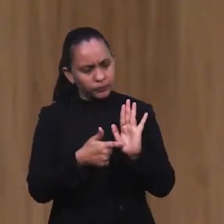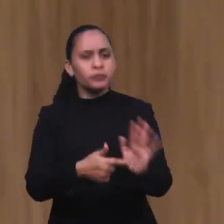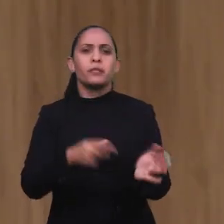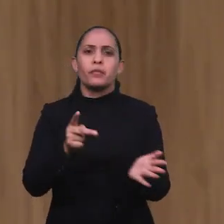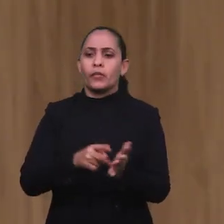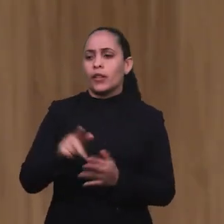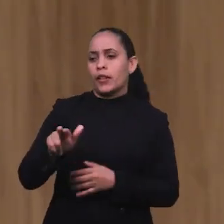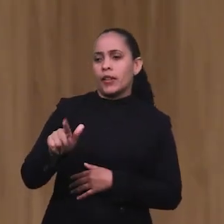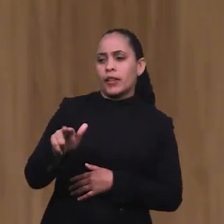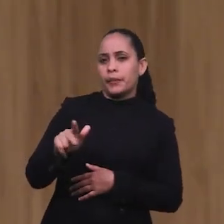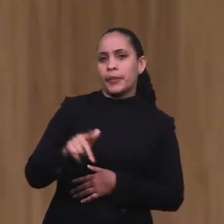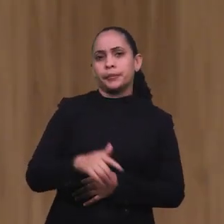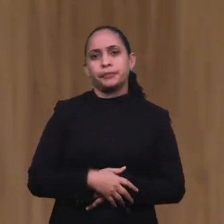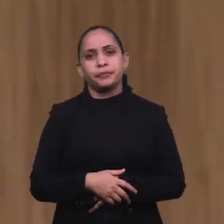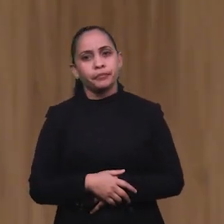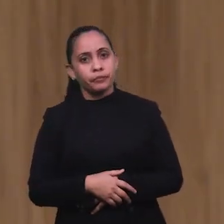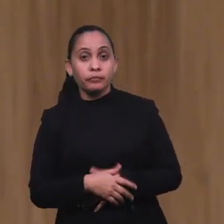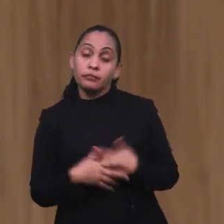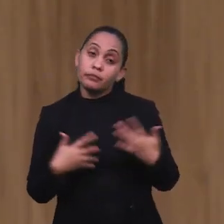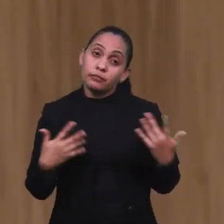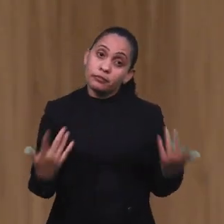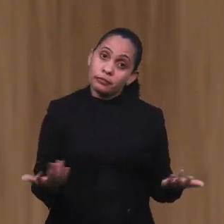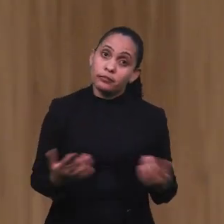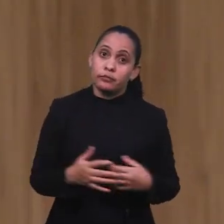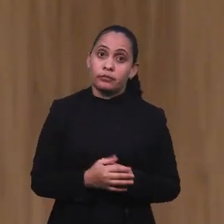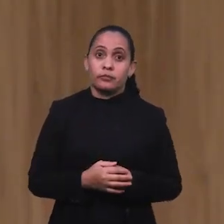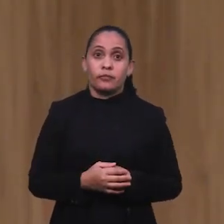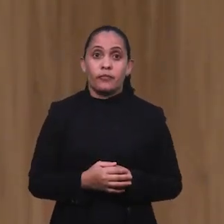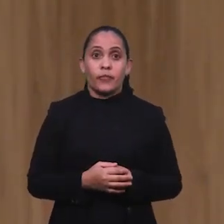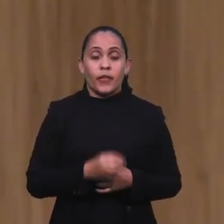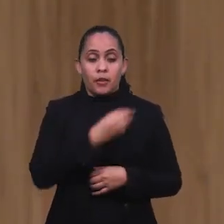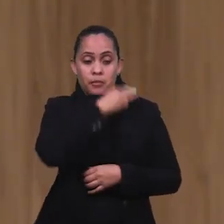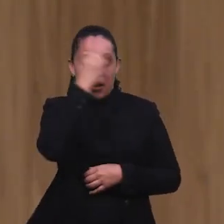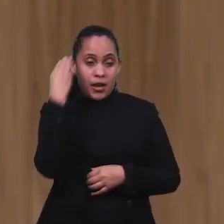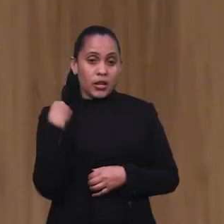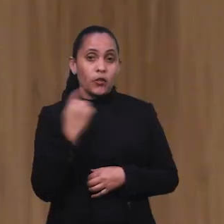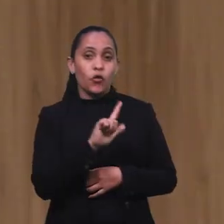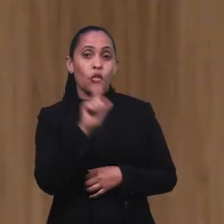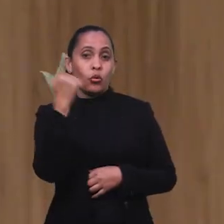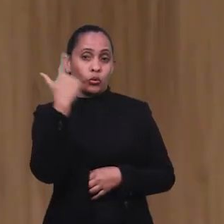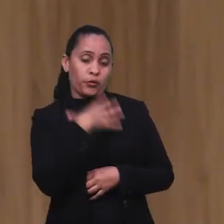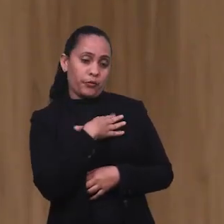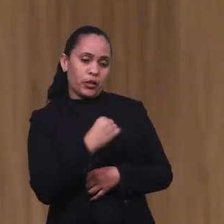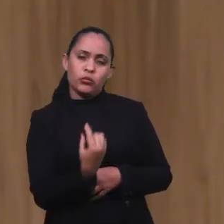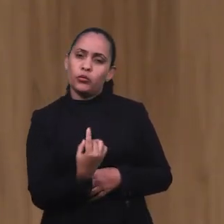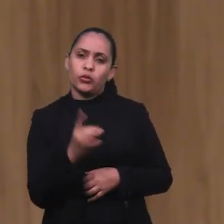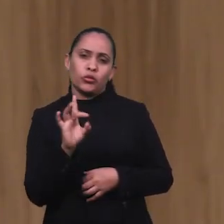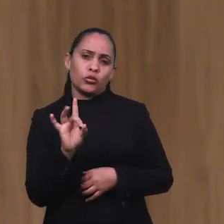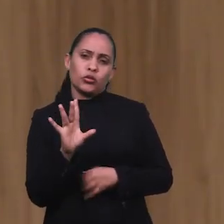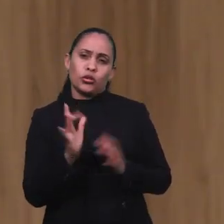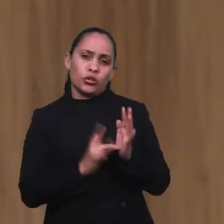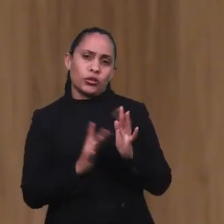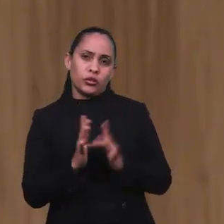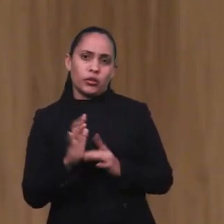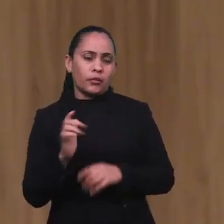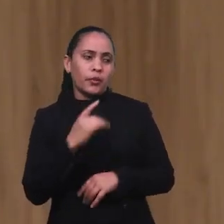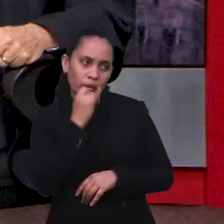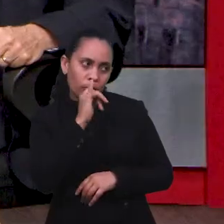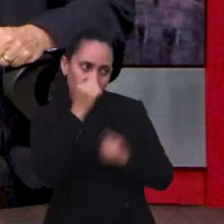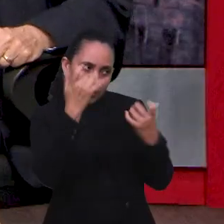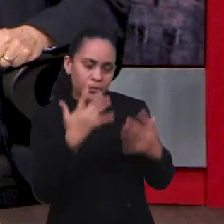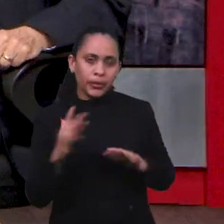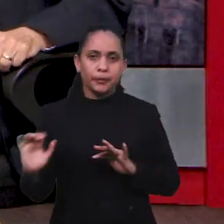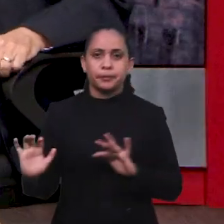o original está falando de irmão, não de primo de Jesus. Então, Maria teve outros filhos, não foi só Jesus, né? Sim. Então é